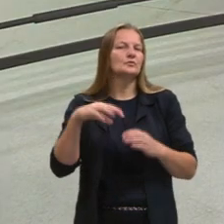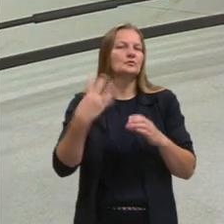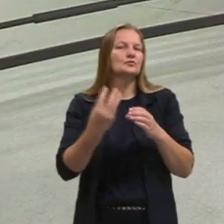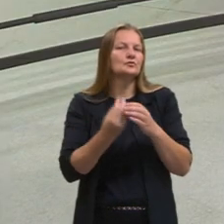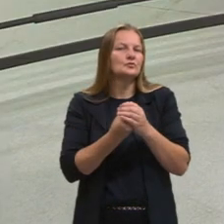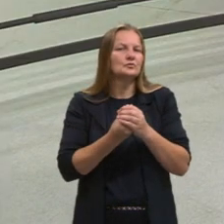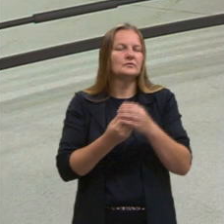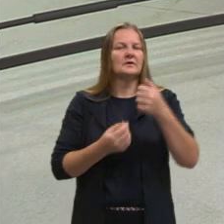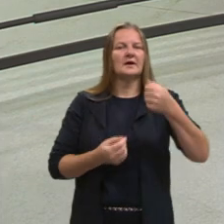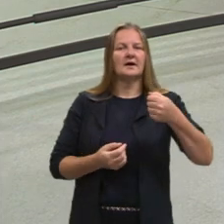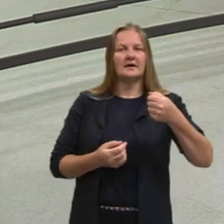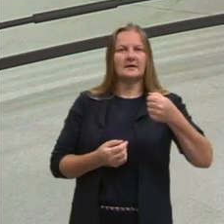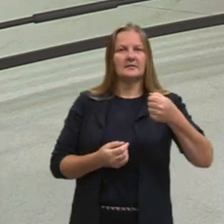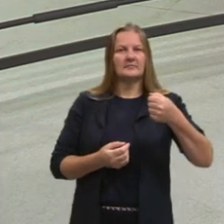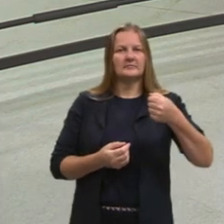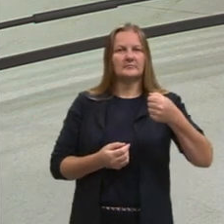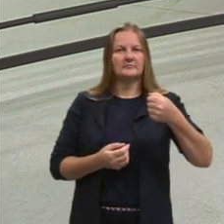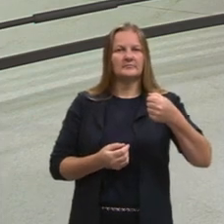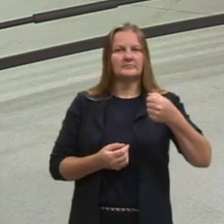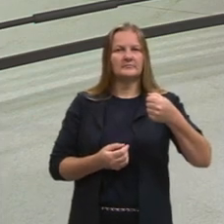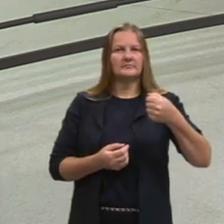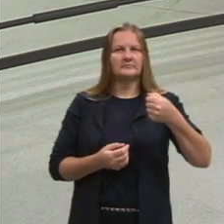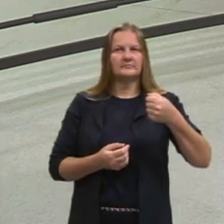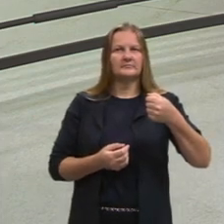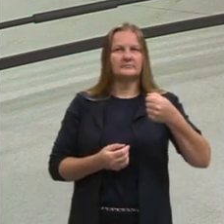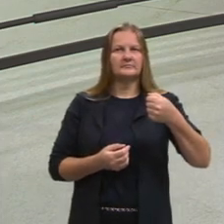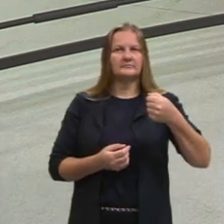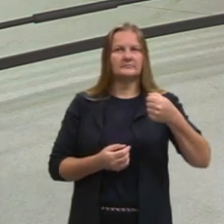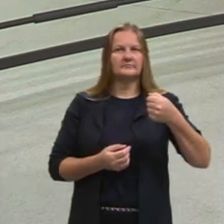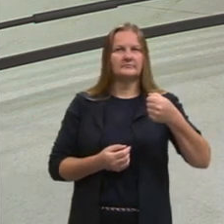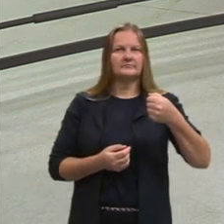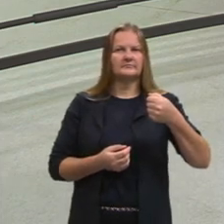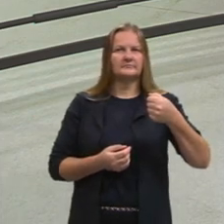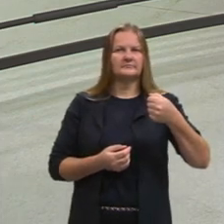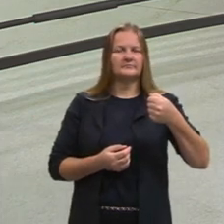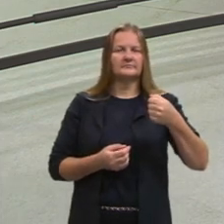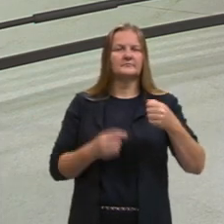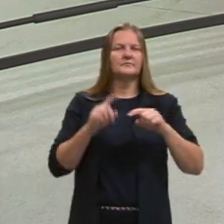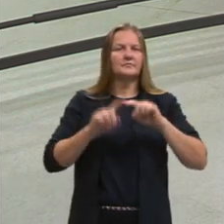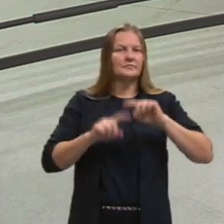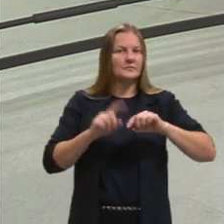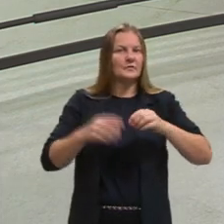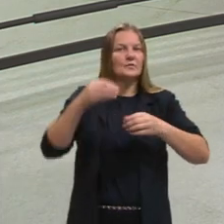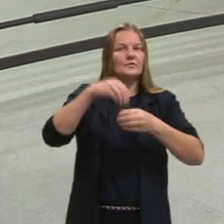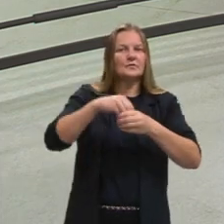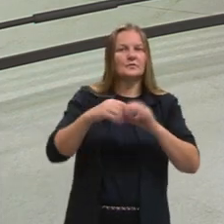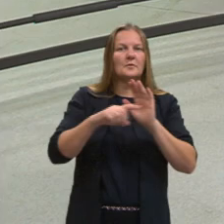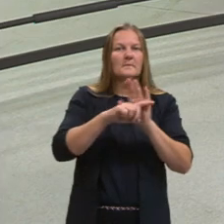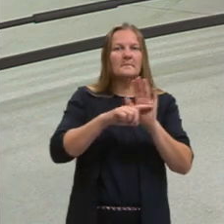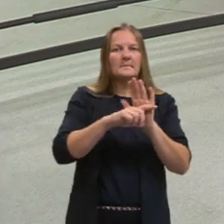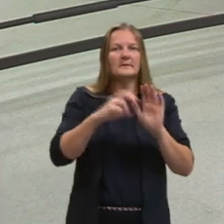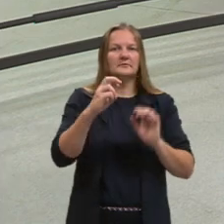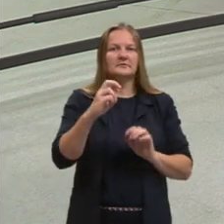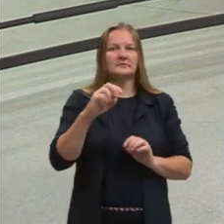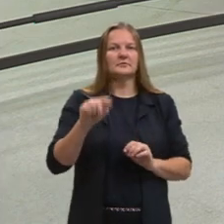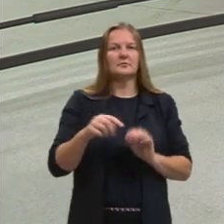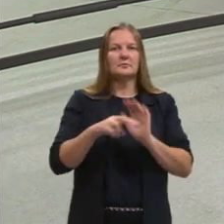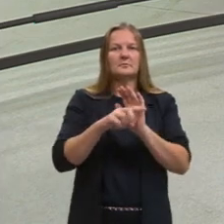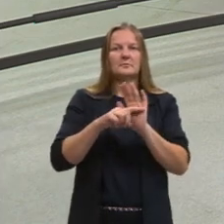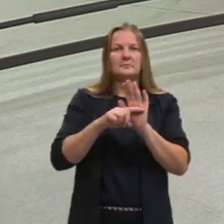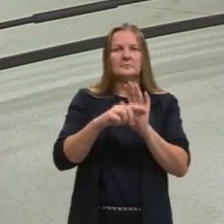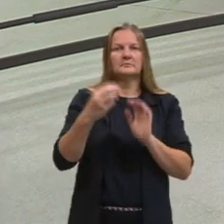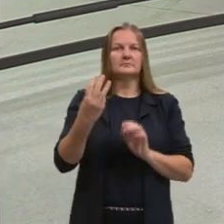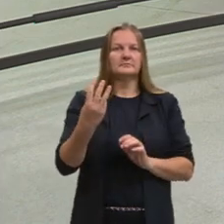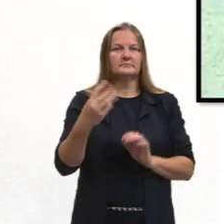conjunto ahn nós temos o conjunto A um de nós temos os elementos - 5 - 13